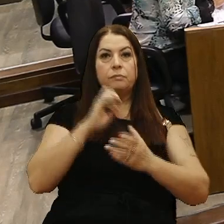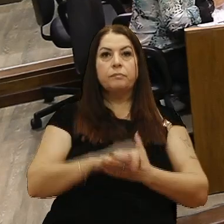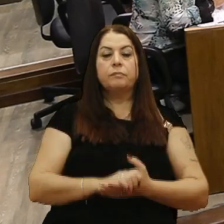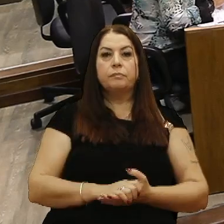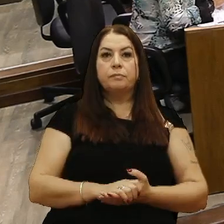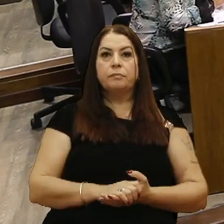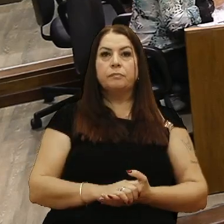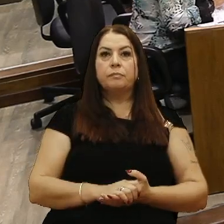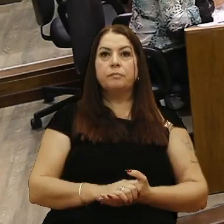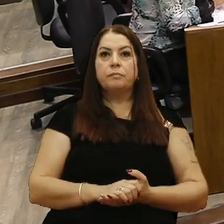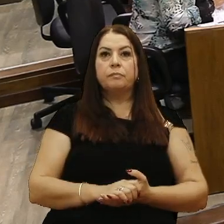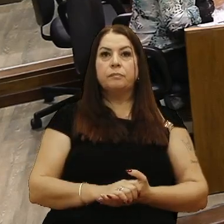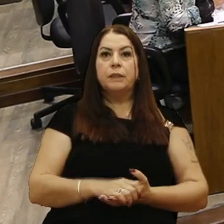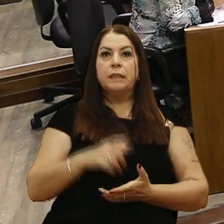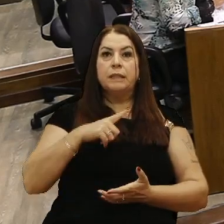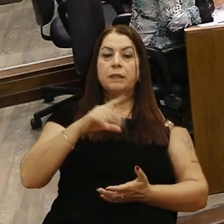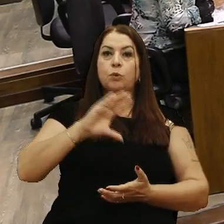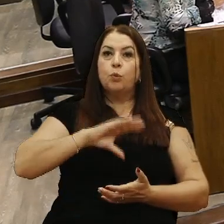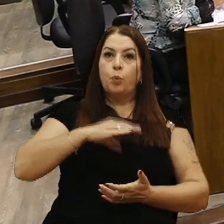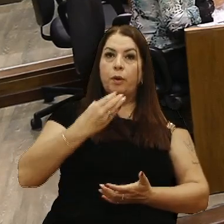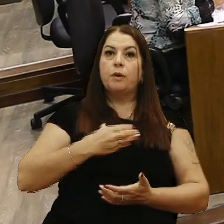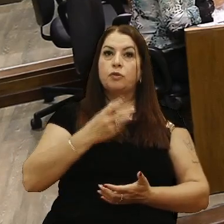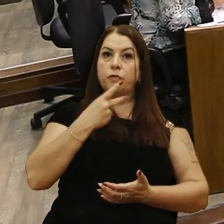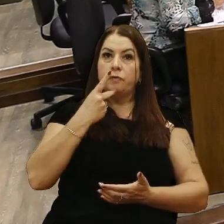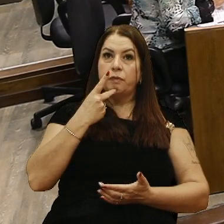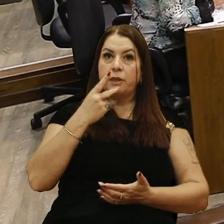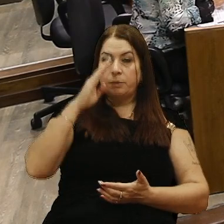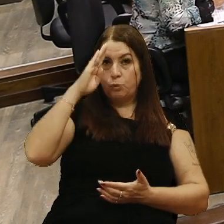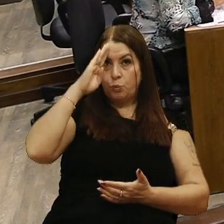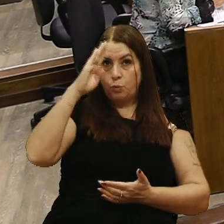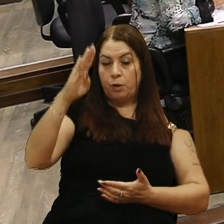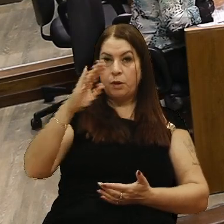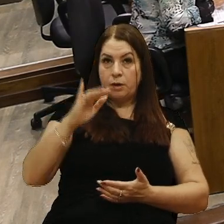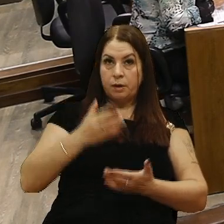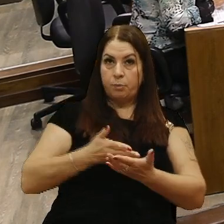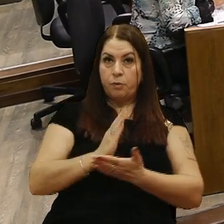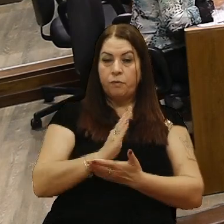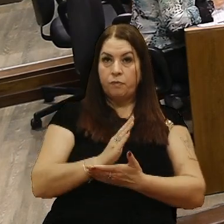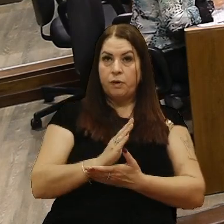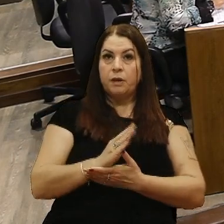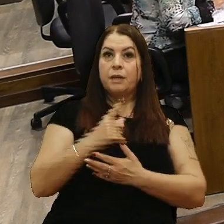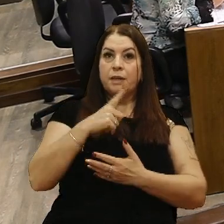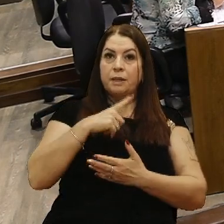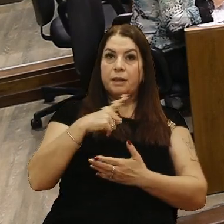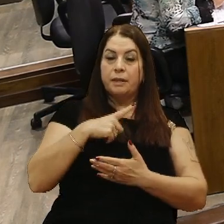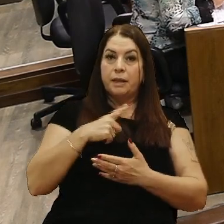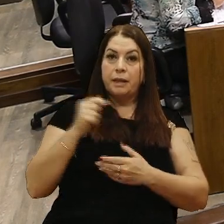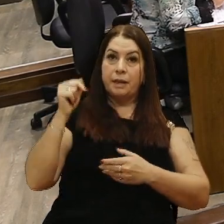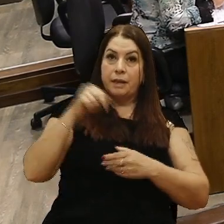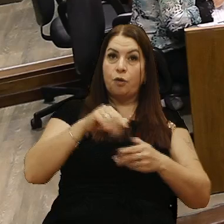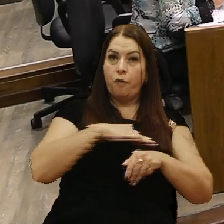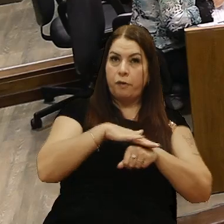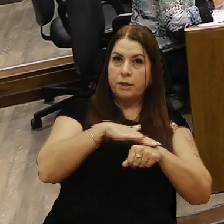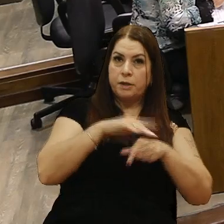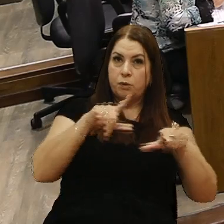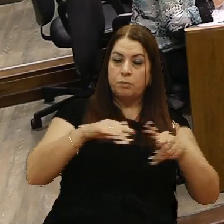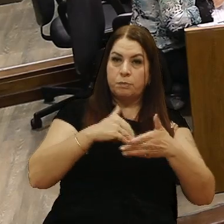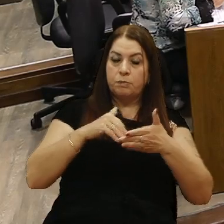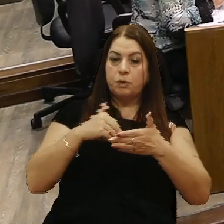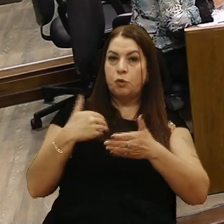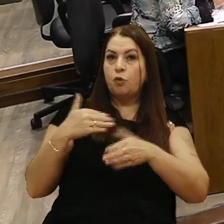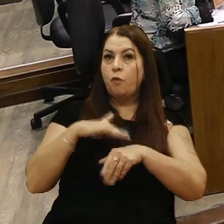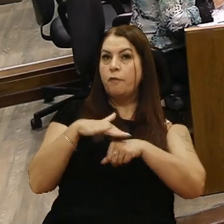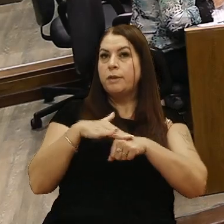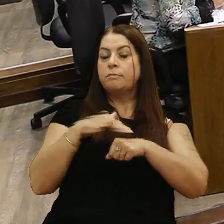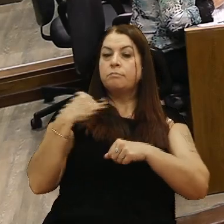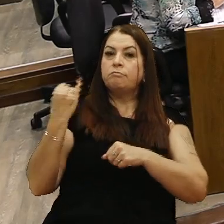acho que se a gente tem coragem de dizer para os guardas aprovados, recebê-los no nosso gabinete e conversar sobre